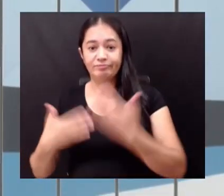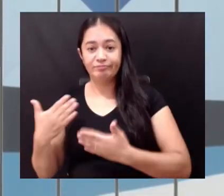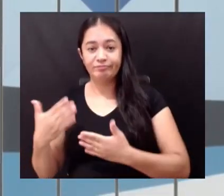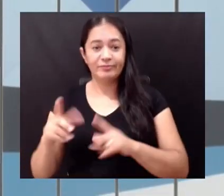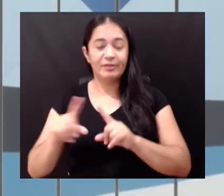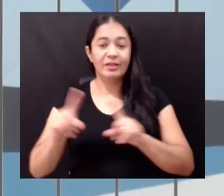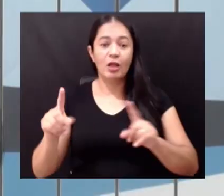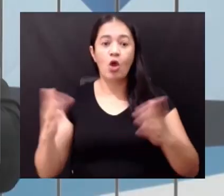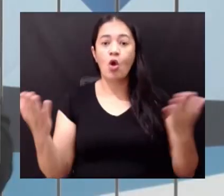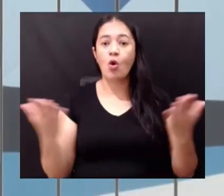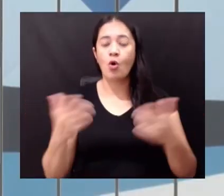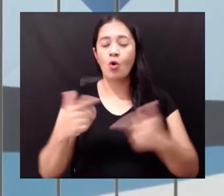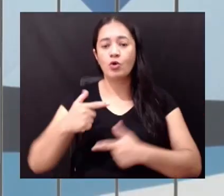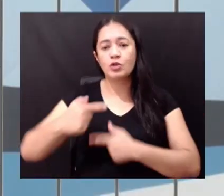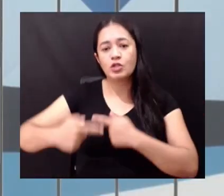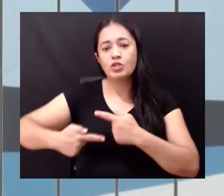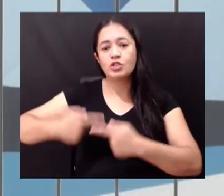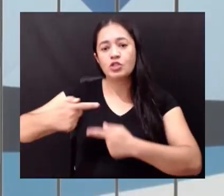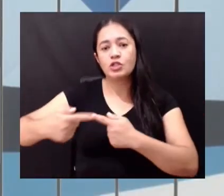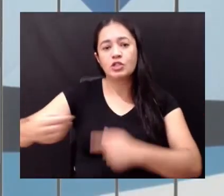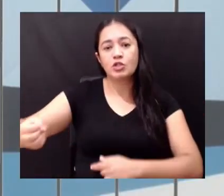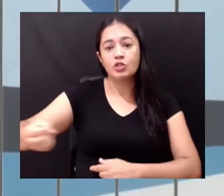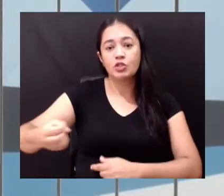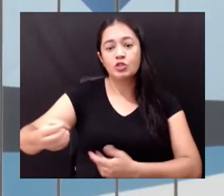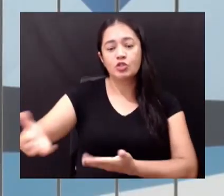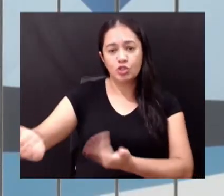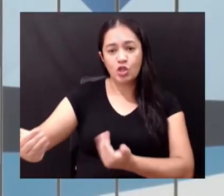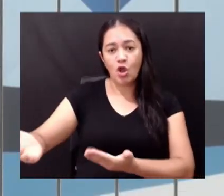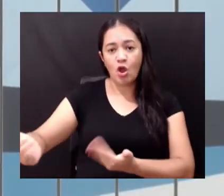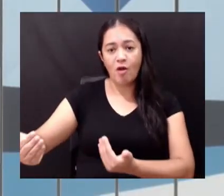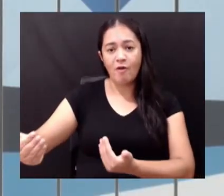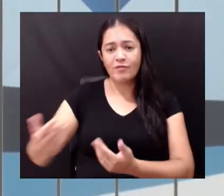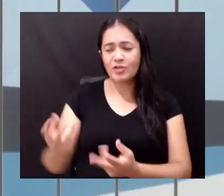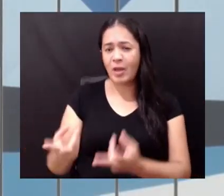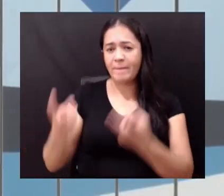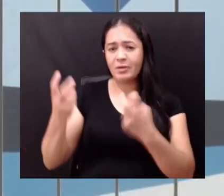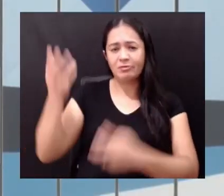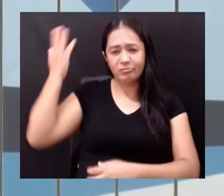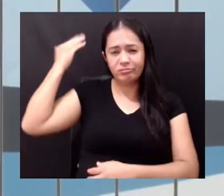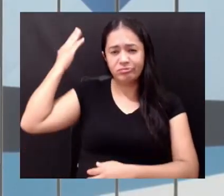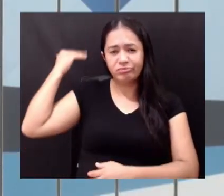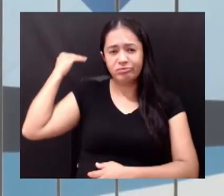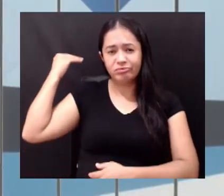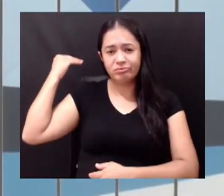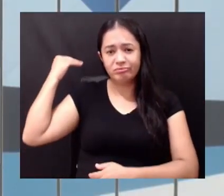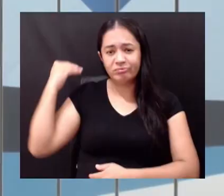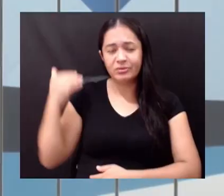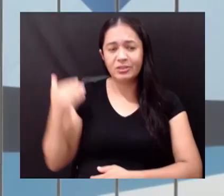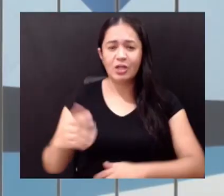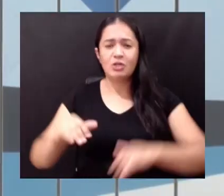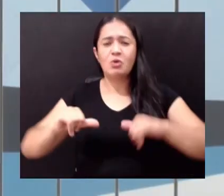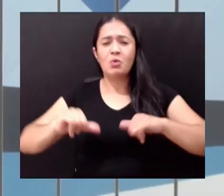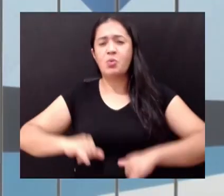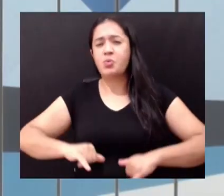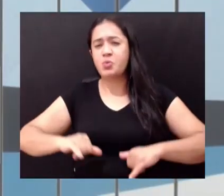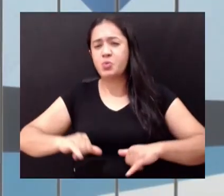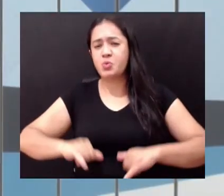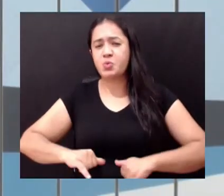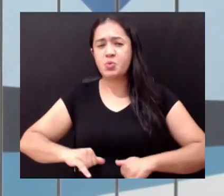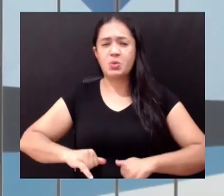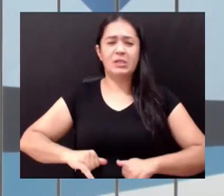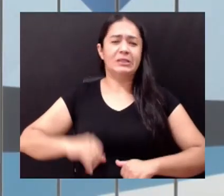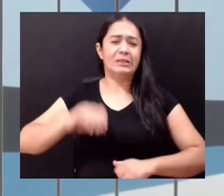mais jovens, que viram como as gerações anteriores sofreram, estão todas adoecidas hoje, né? De estresse, de burnout, ansiedade. Então,